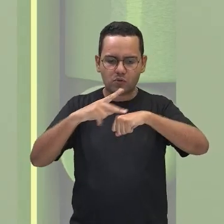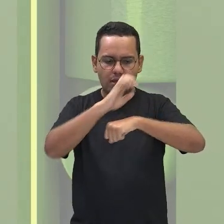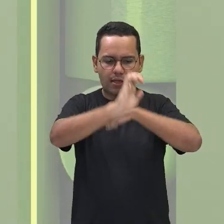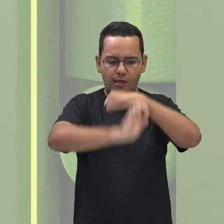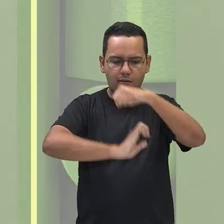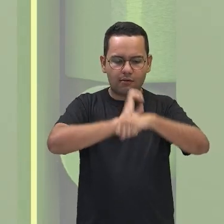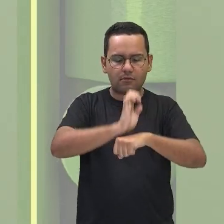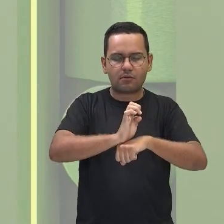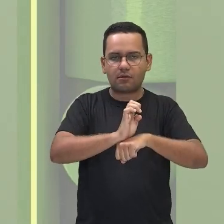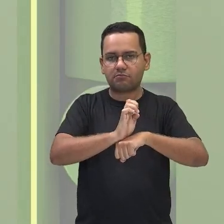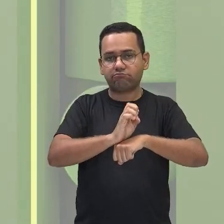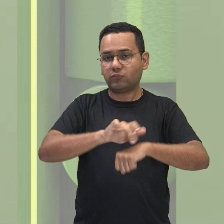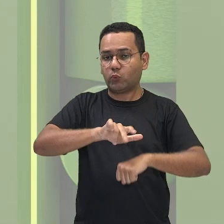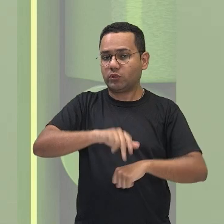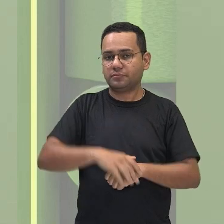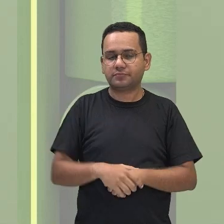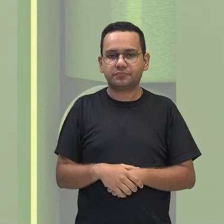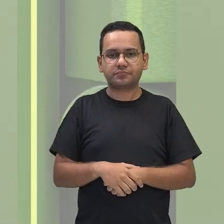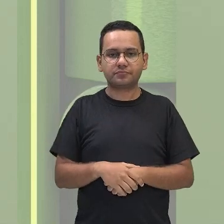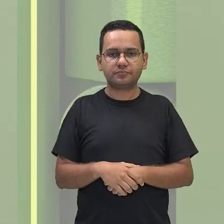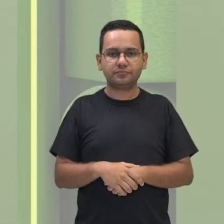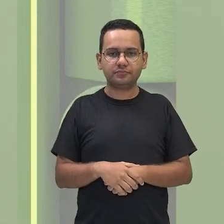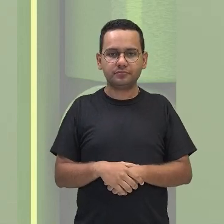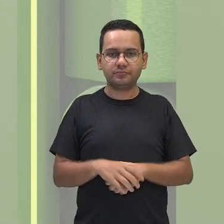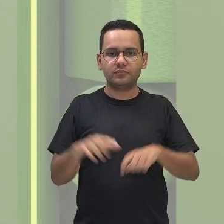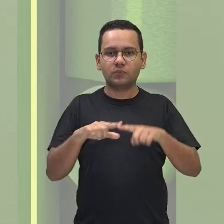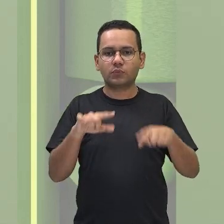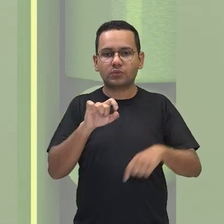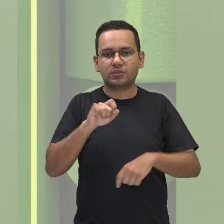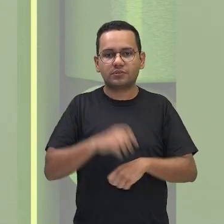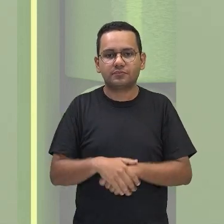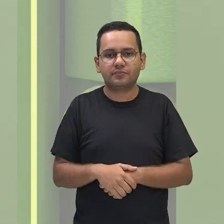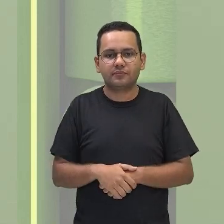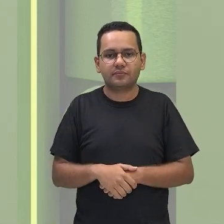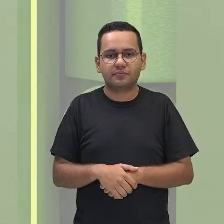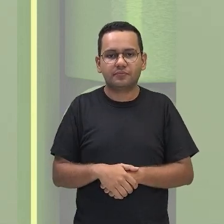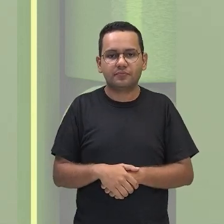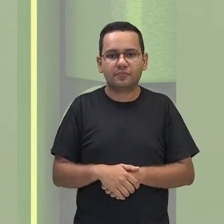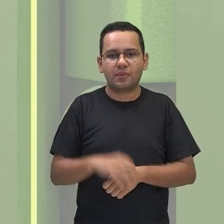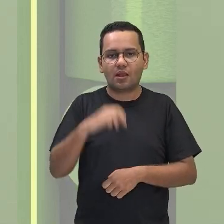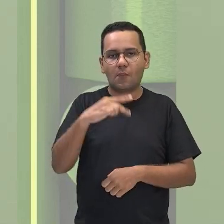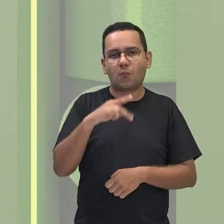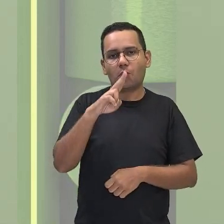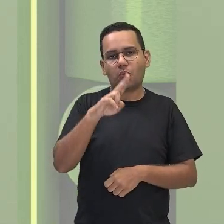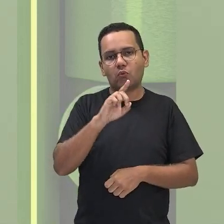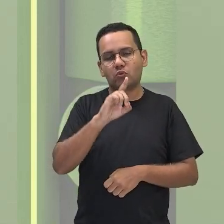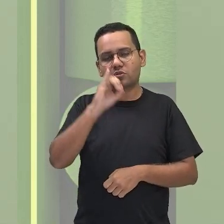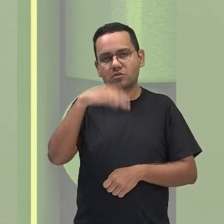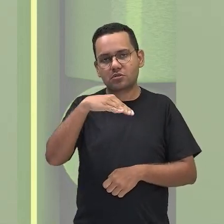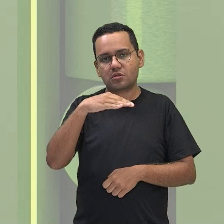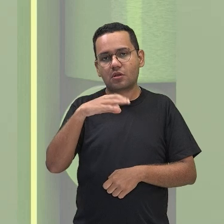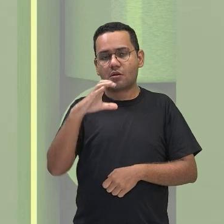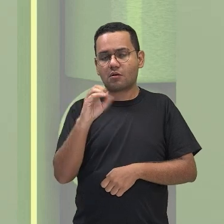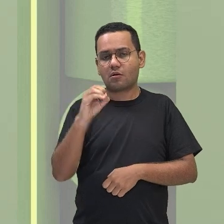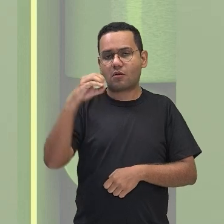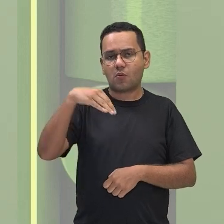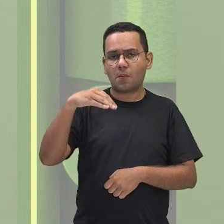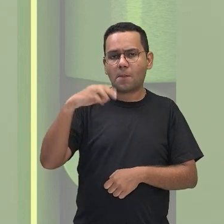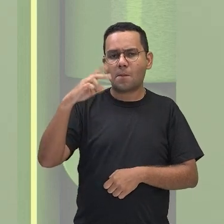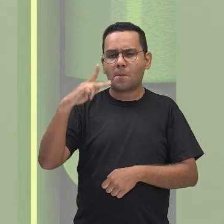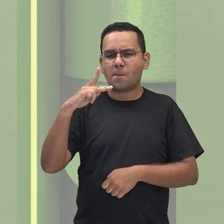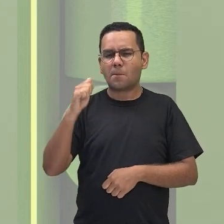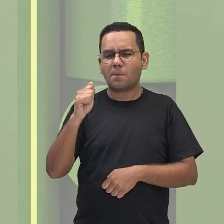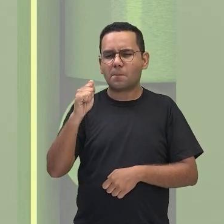esse nome de modelo de pudim com passas ou modelo de ameixa, porque ele disse que